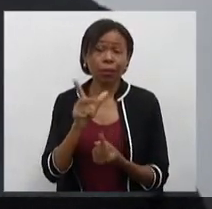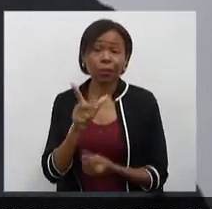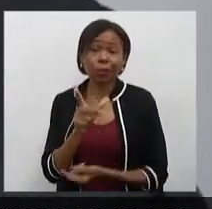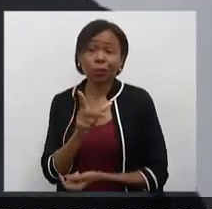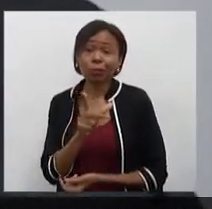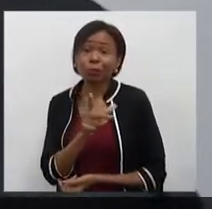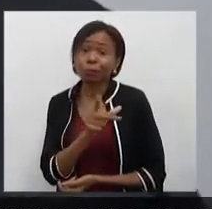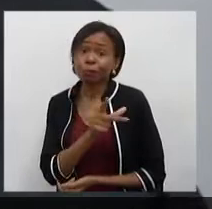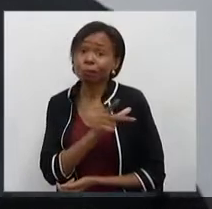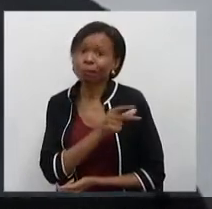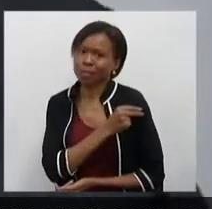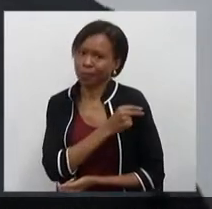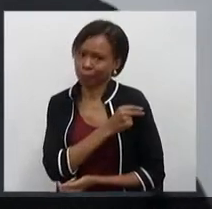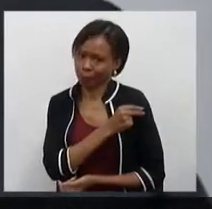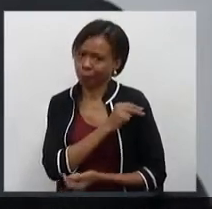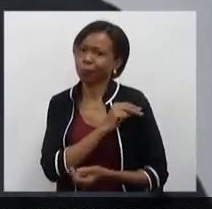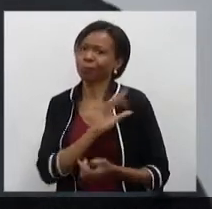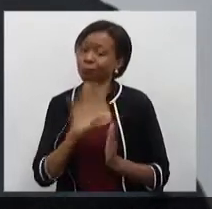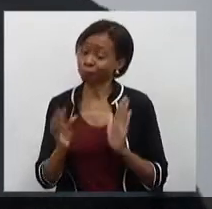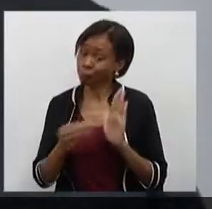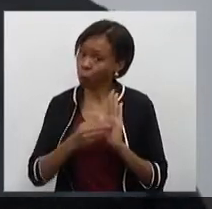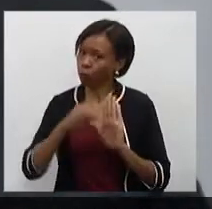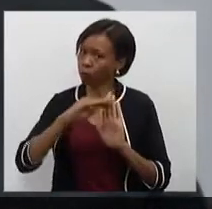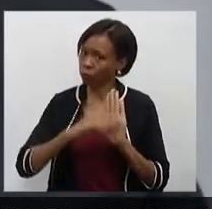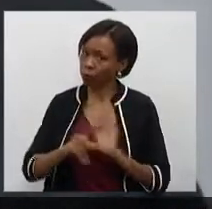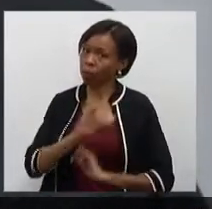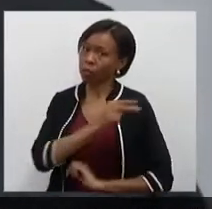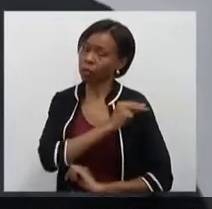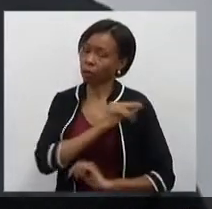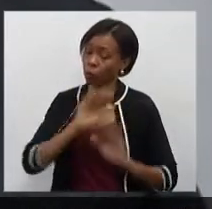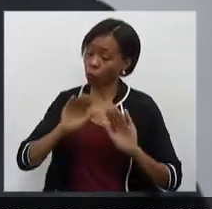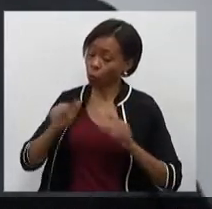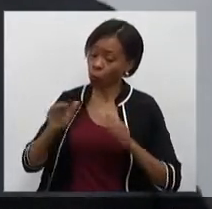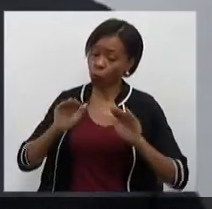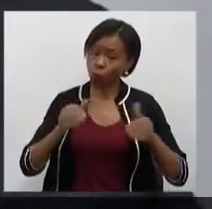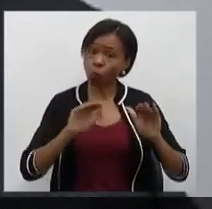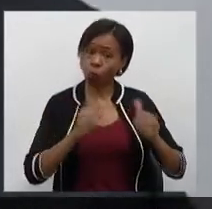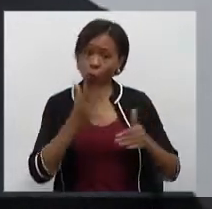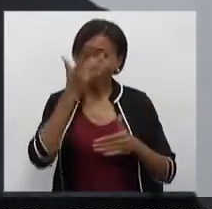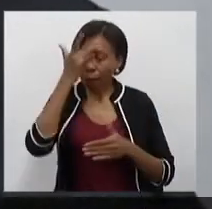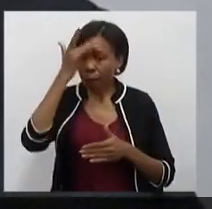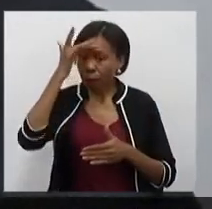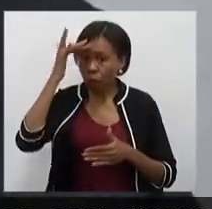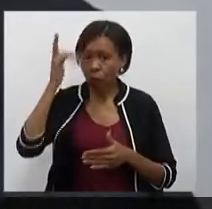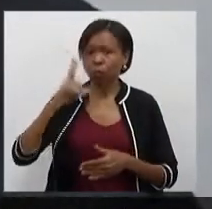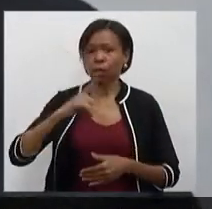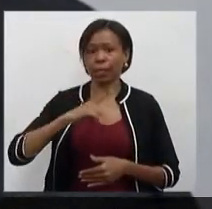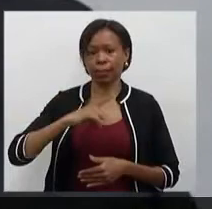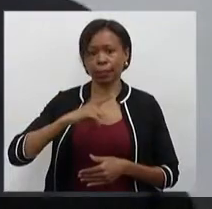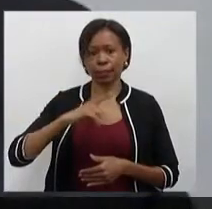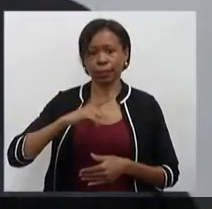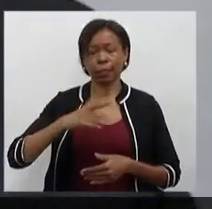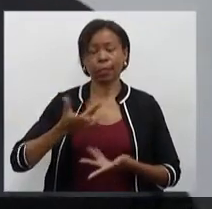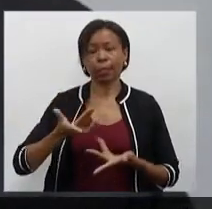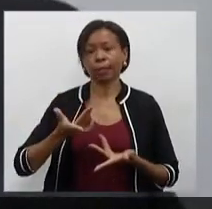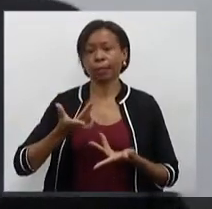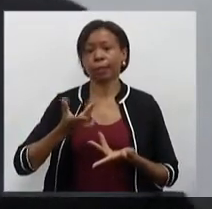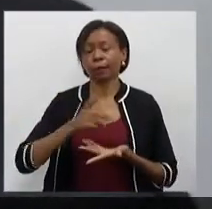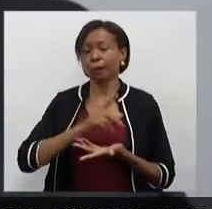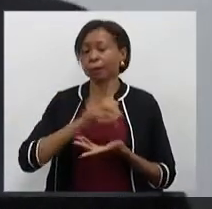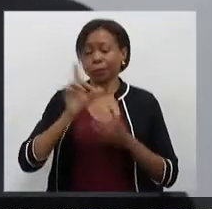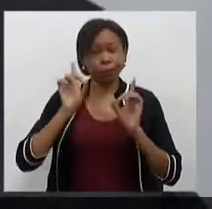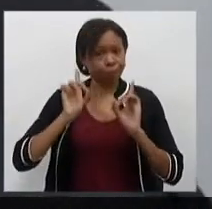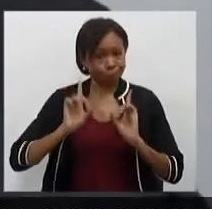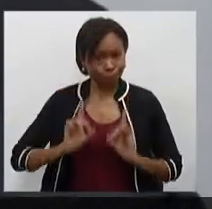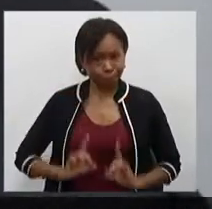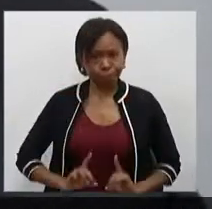com deficiência, que é síndrome de Down, espectro autista e as doenças raras. E pena que é